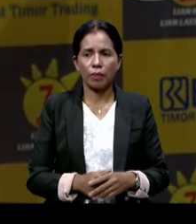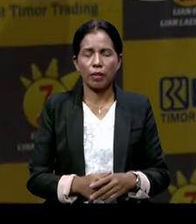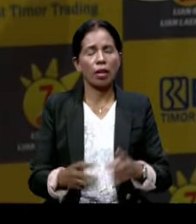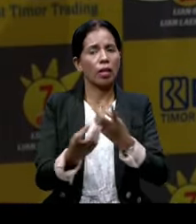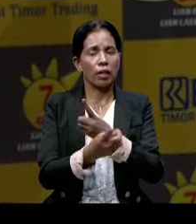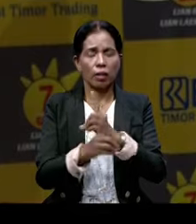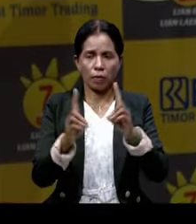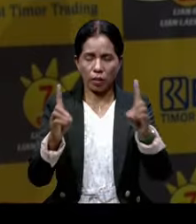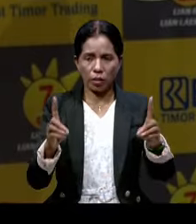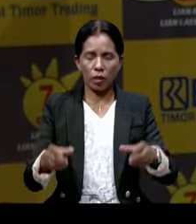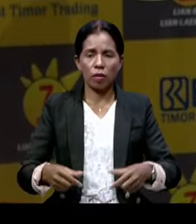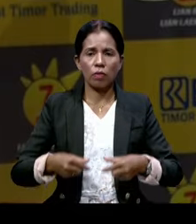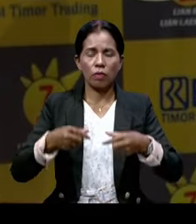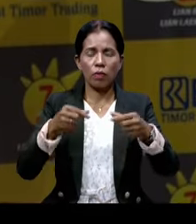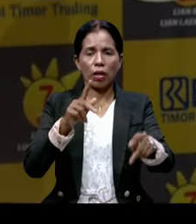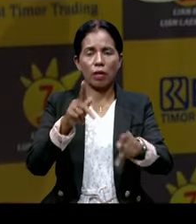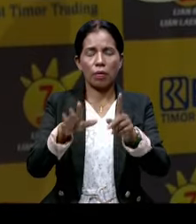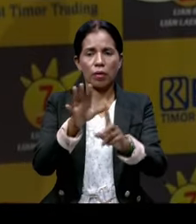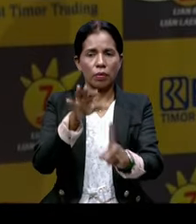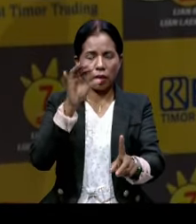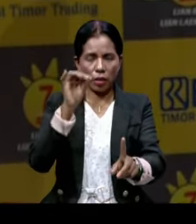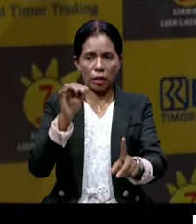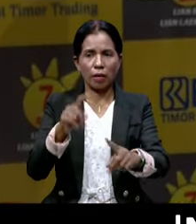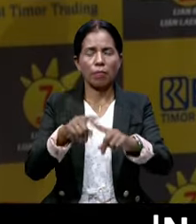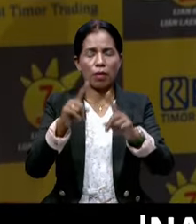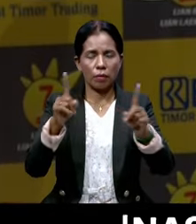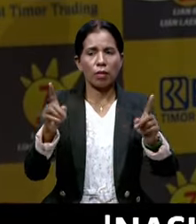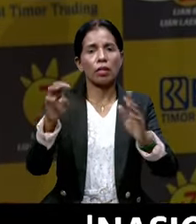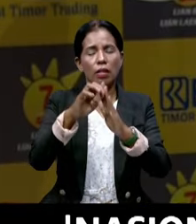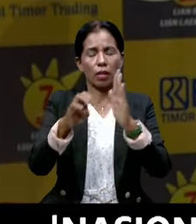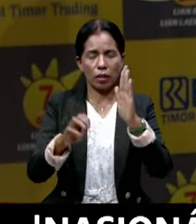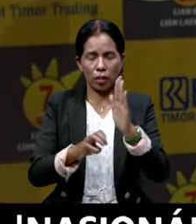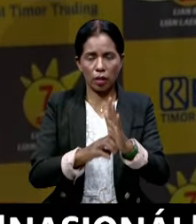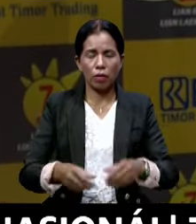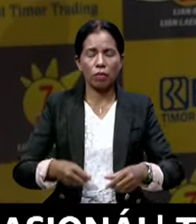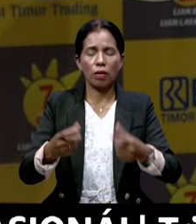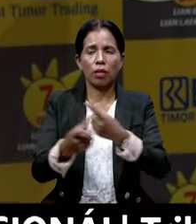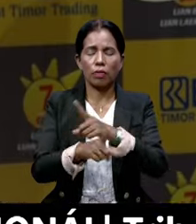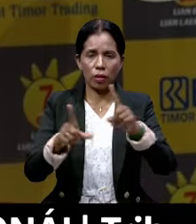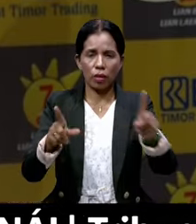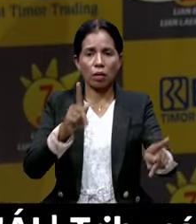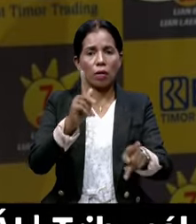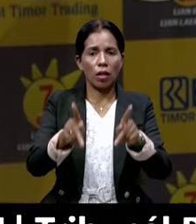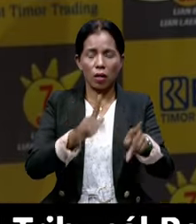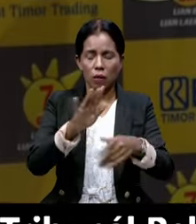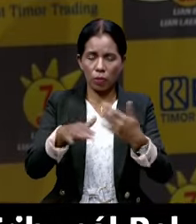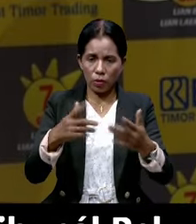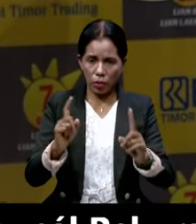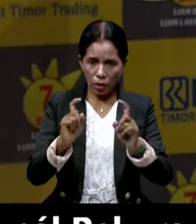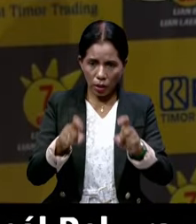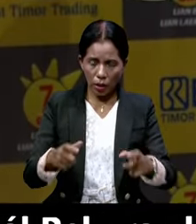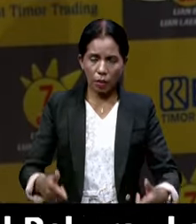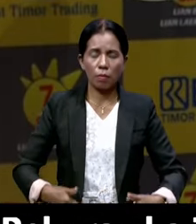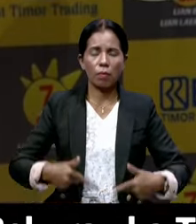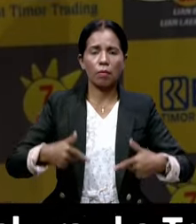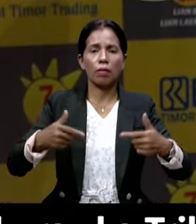Democracia né for pilihan ba ema. Mas bem, é Estado tem que for deliver ba, é mau todo tem moristia. É muito tia papel